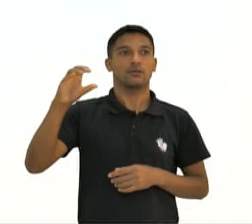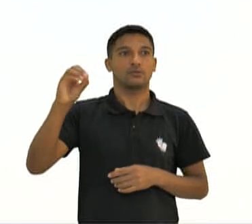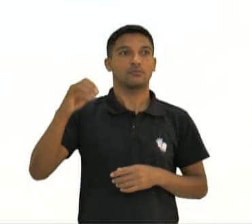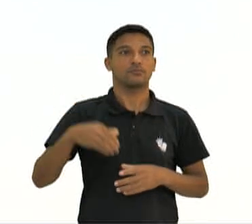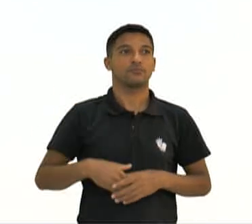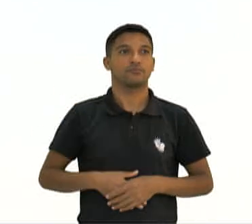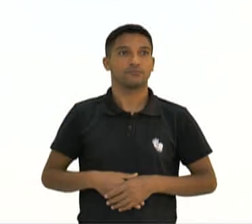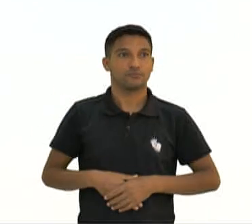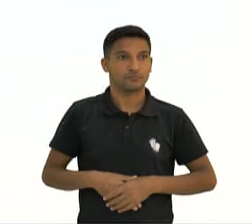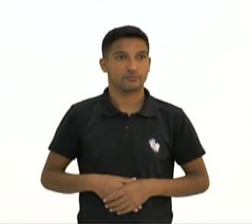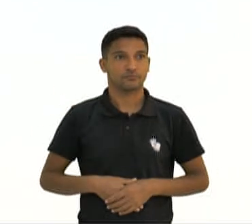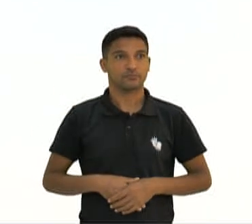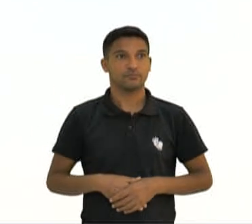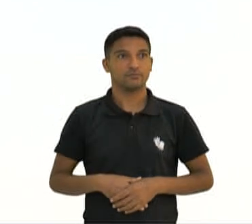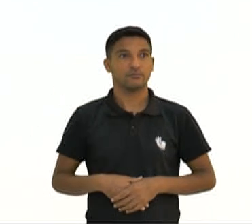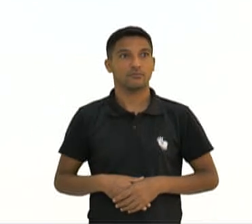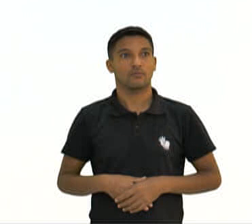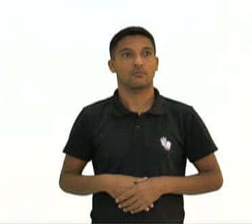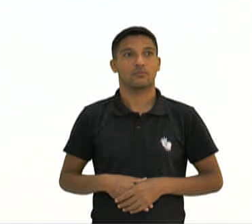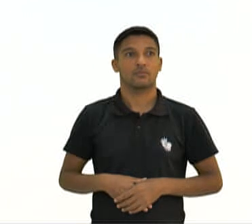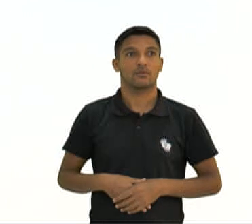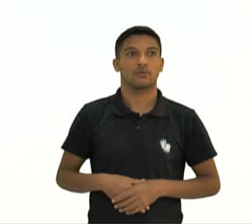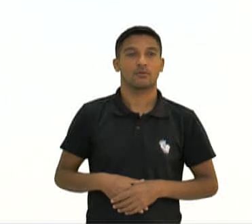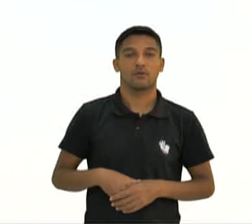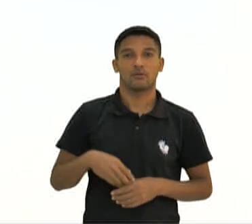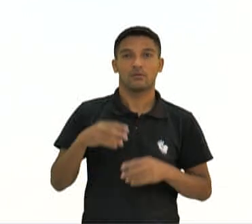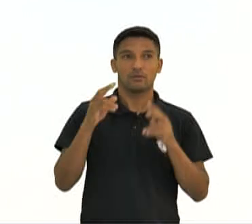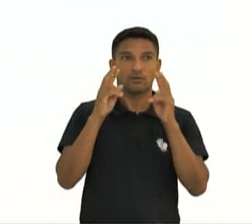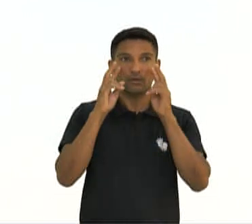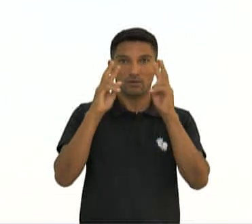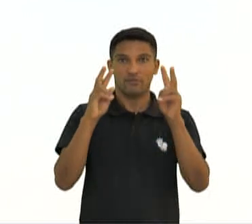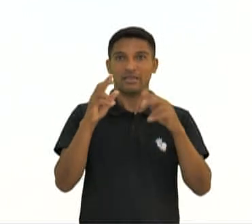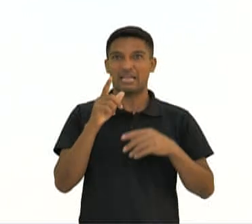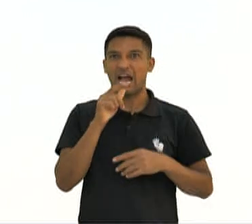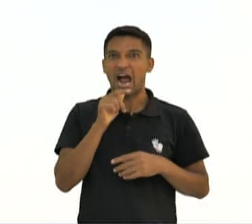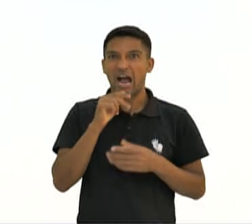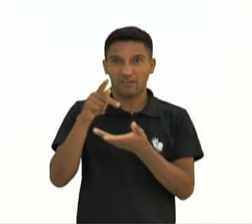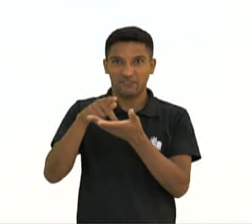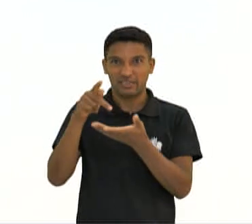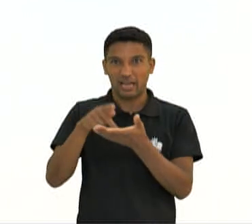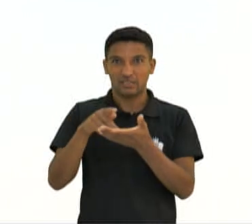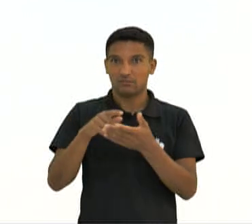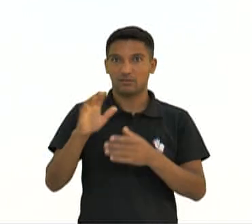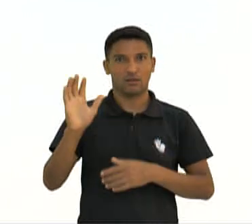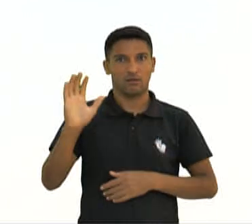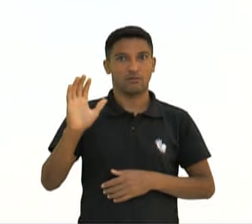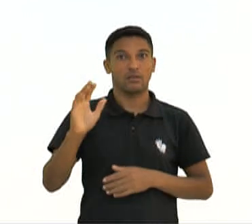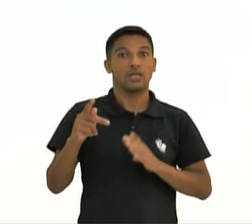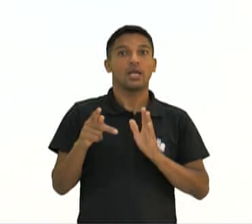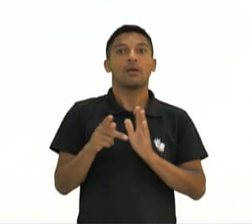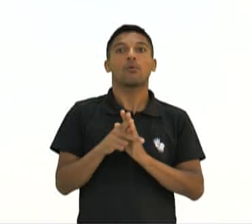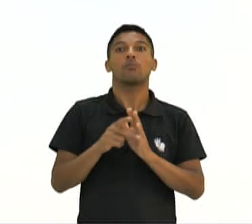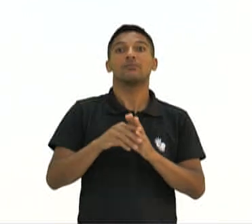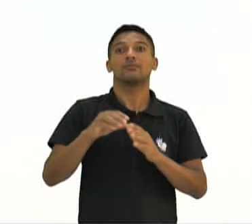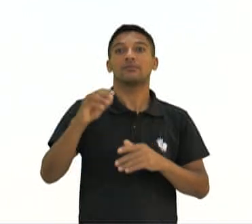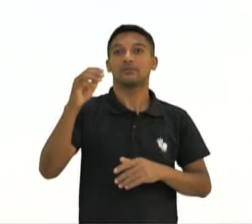Seul, e uma onda gigante em 3 dimensões, isso aqui não é água de verdade, é uma animação em